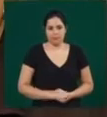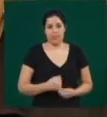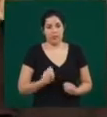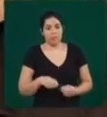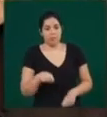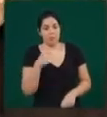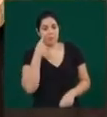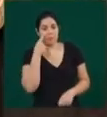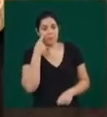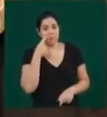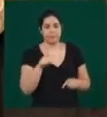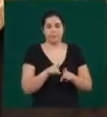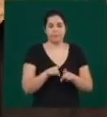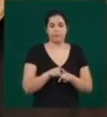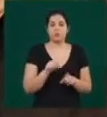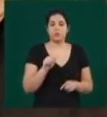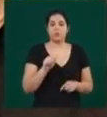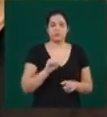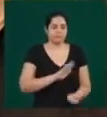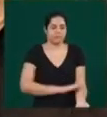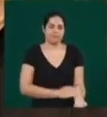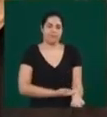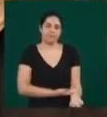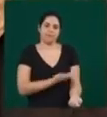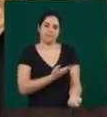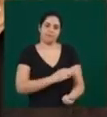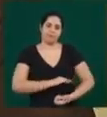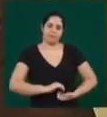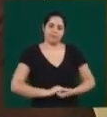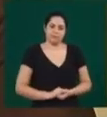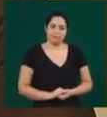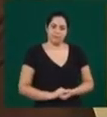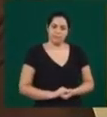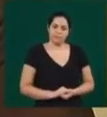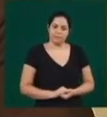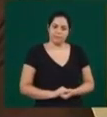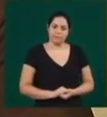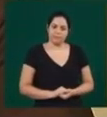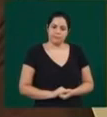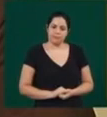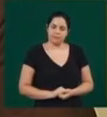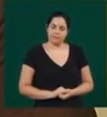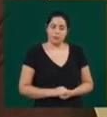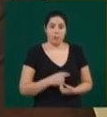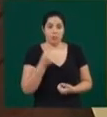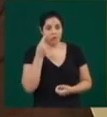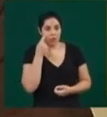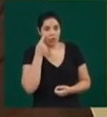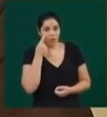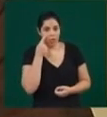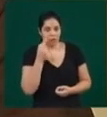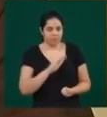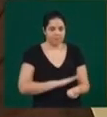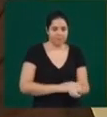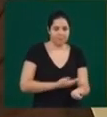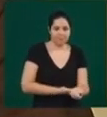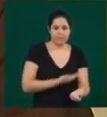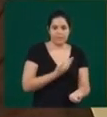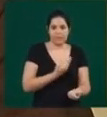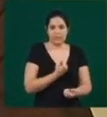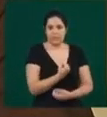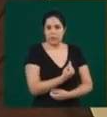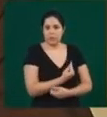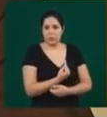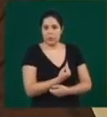ser considerado é a hipertensão arterial. Para você ter noção, a hipertensão